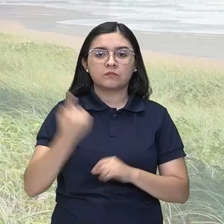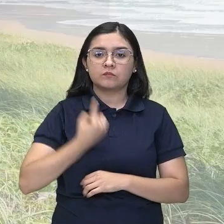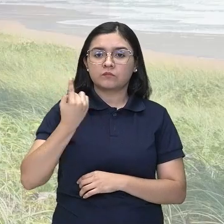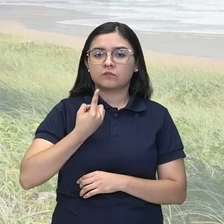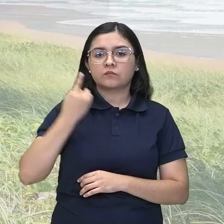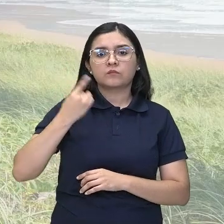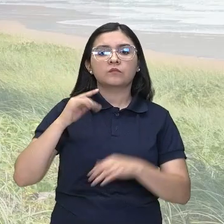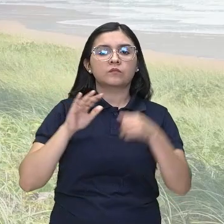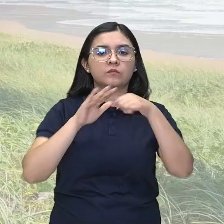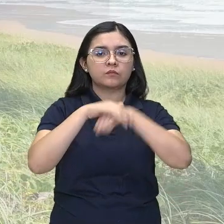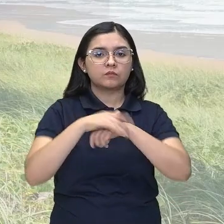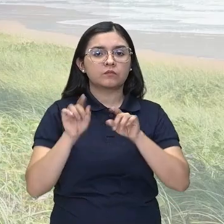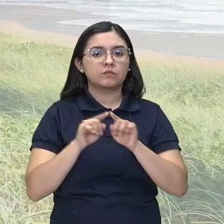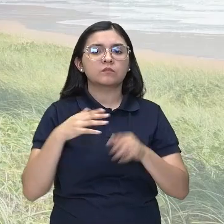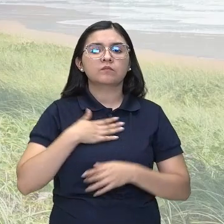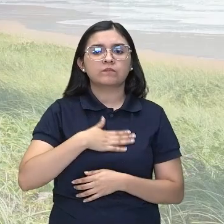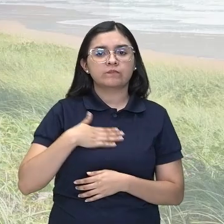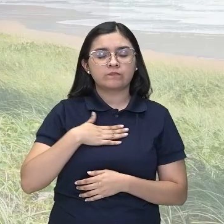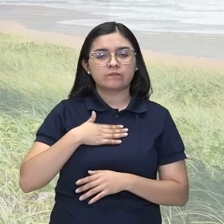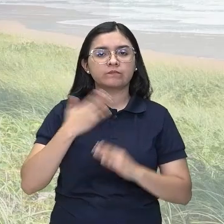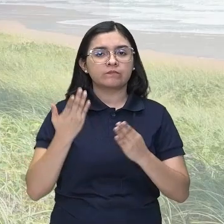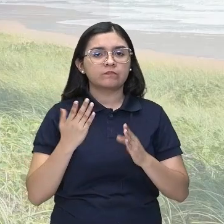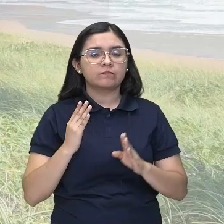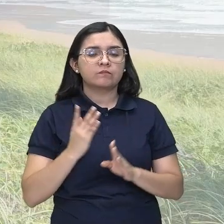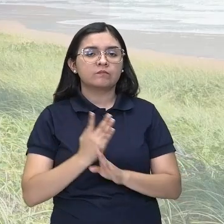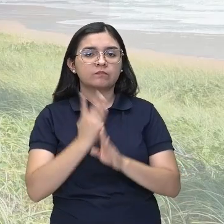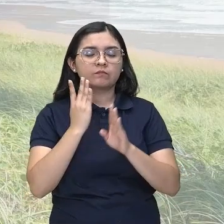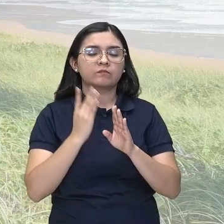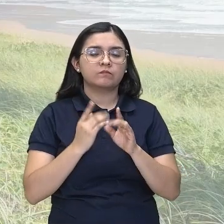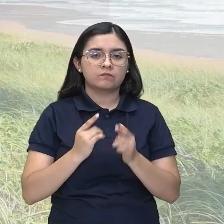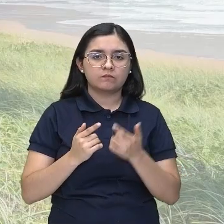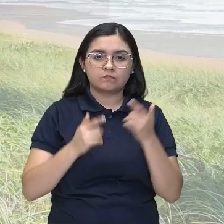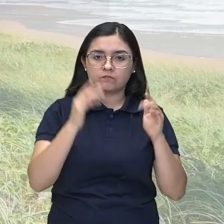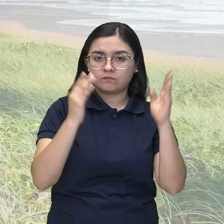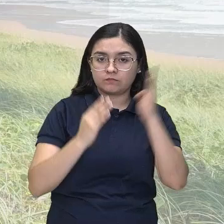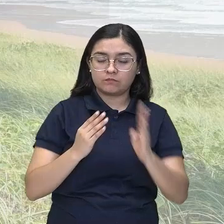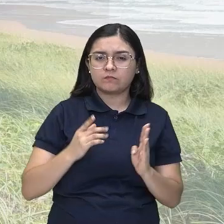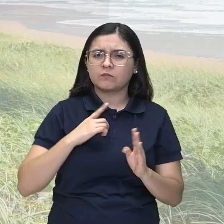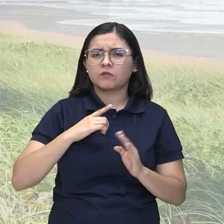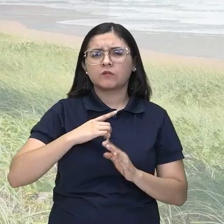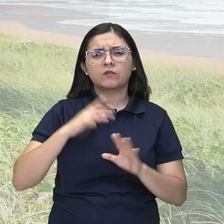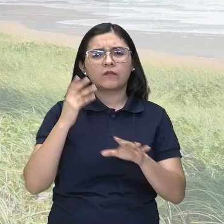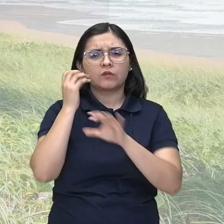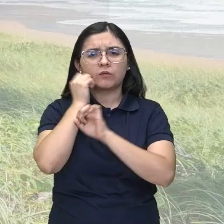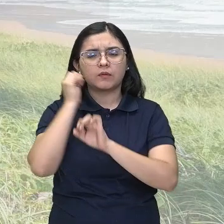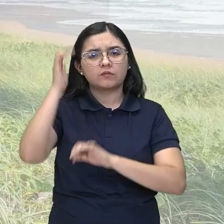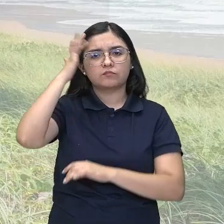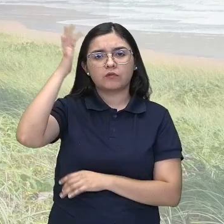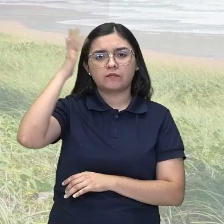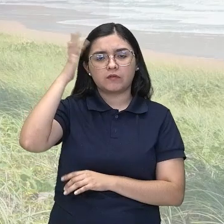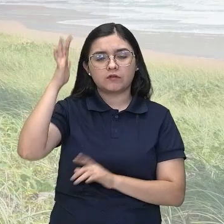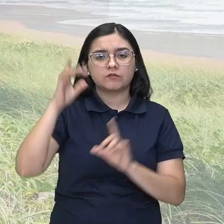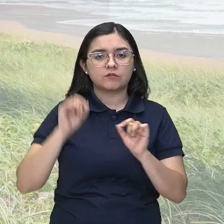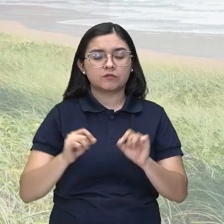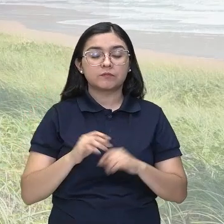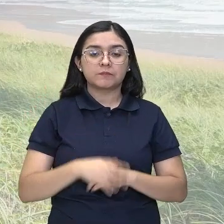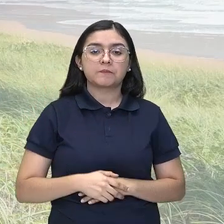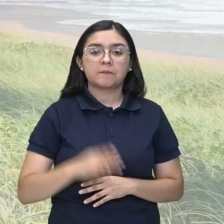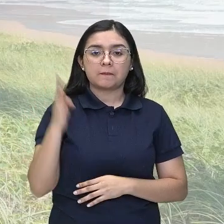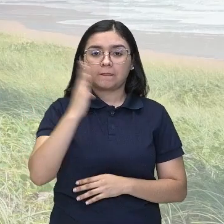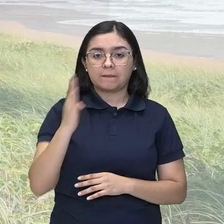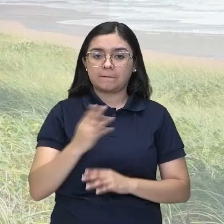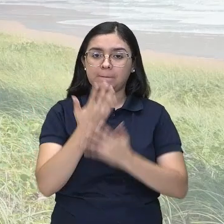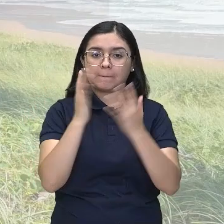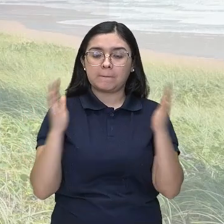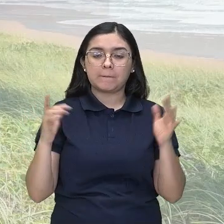noite, mais prazer encontro eu lá. Então ele vai dormir, ele reflete sobre a sua terra. Então mais prazer encontro eu lá. Minha terra tem